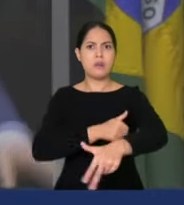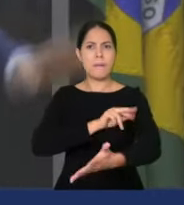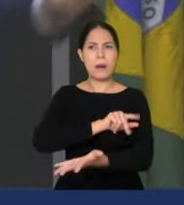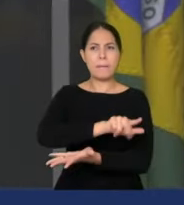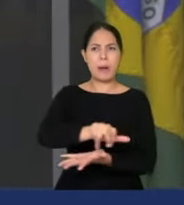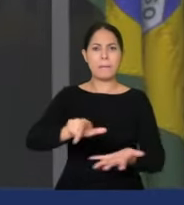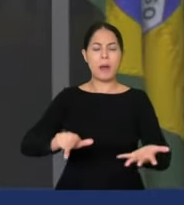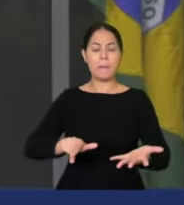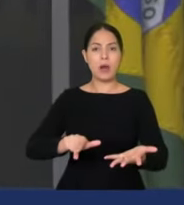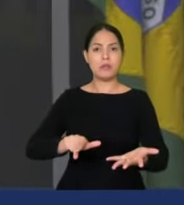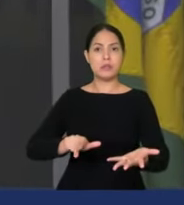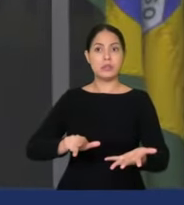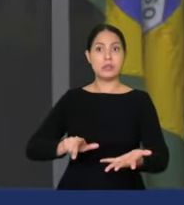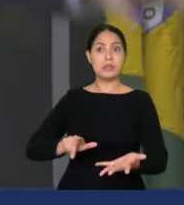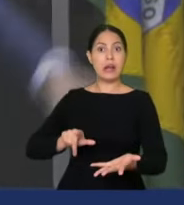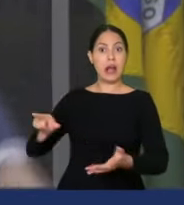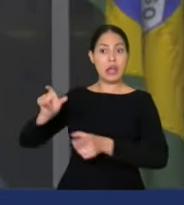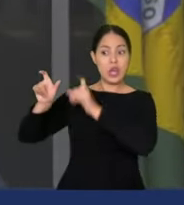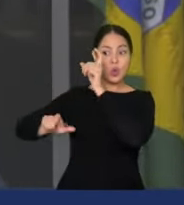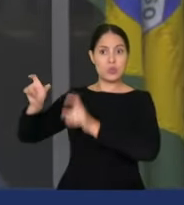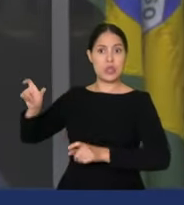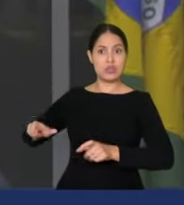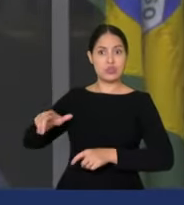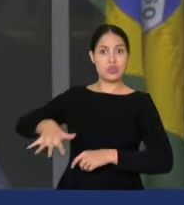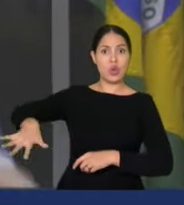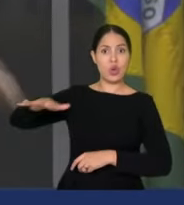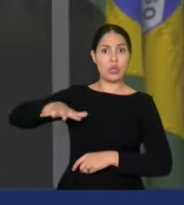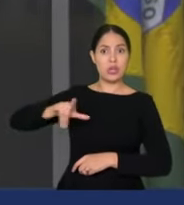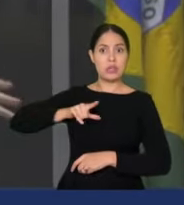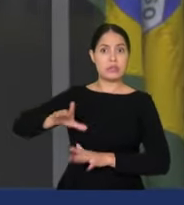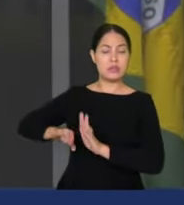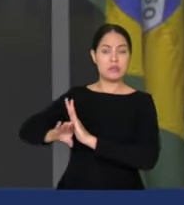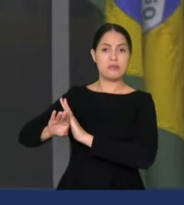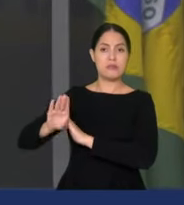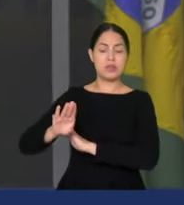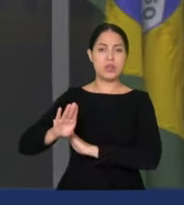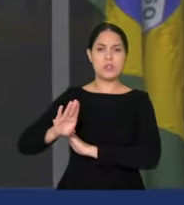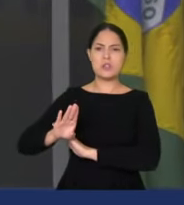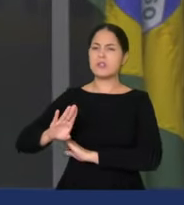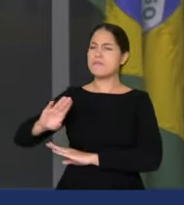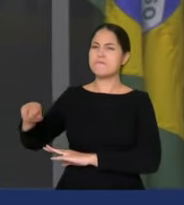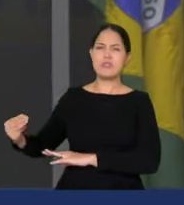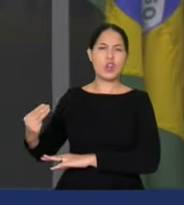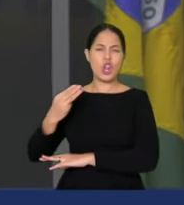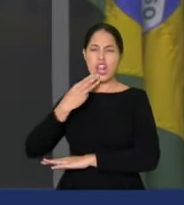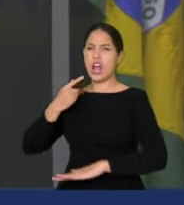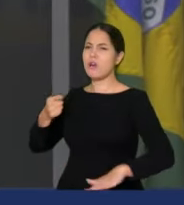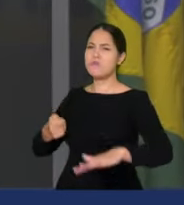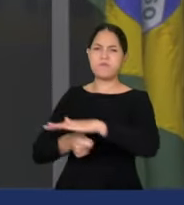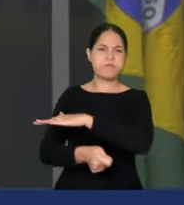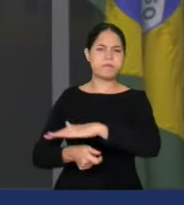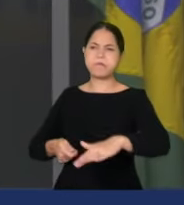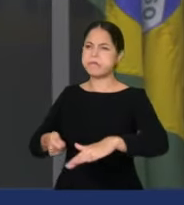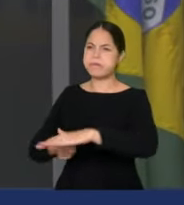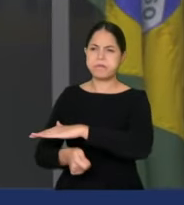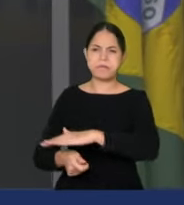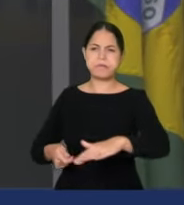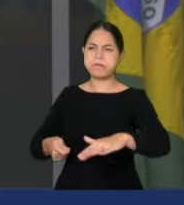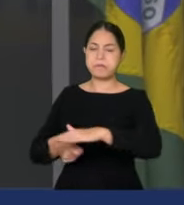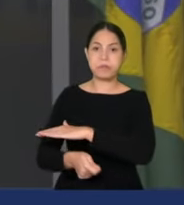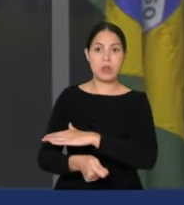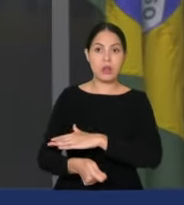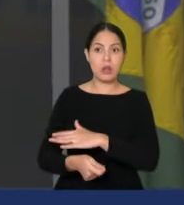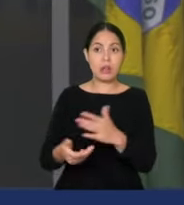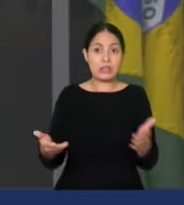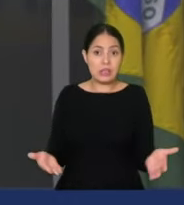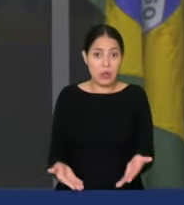E não foi aqui no Juizado Especial de Brasília, não. Foi na Justiça Americana. E o Brasil teve que arcar. O bolso